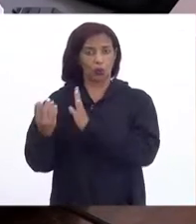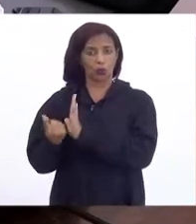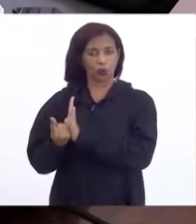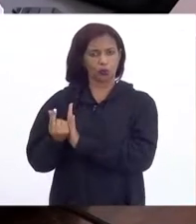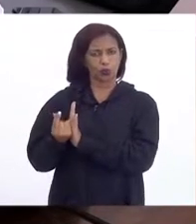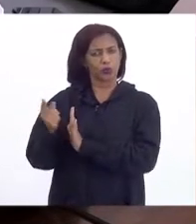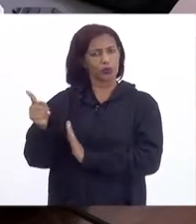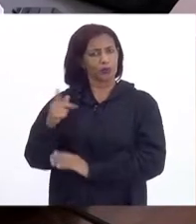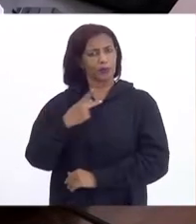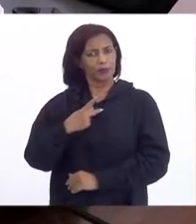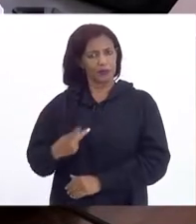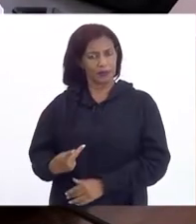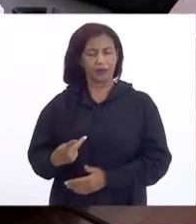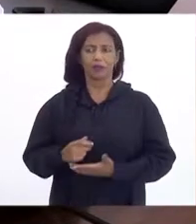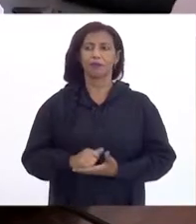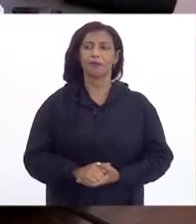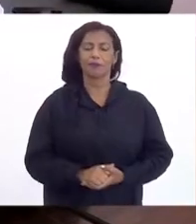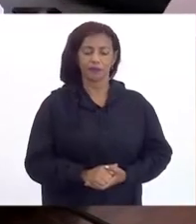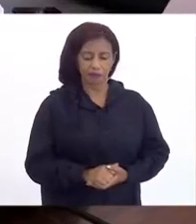que ele preside.